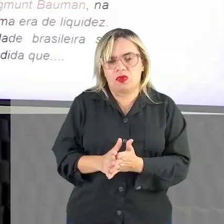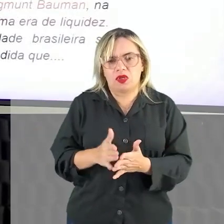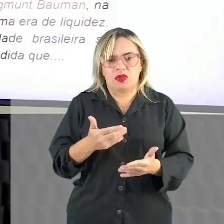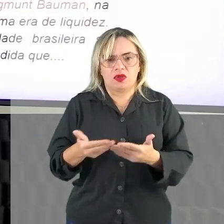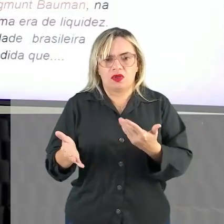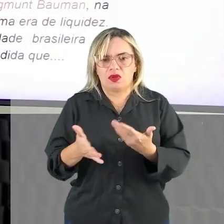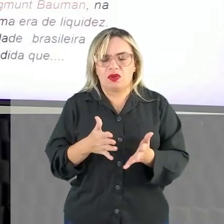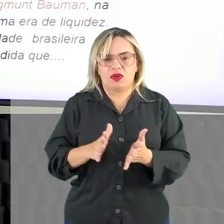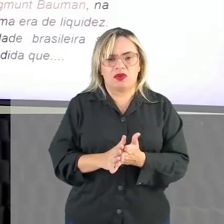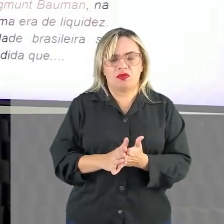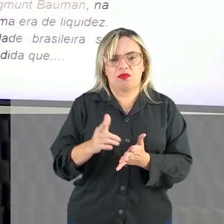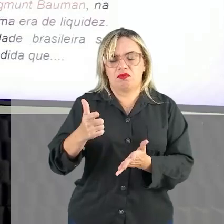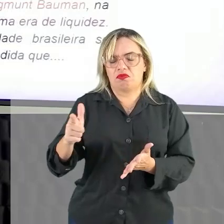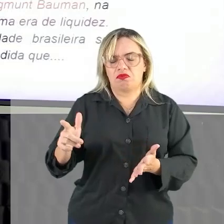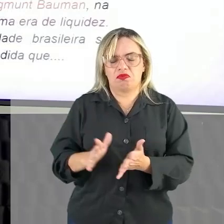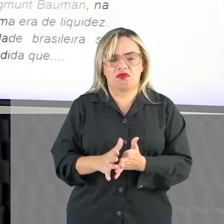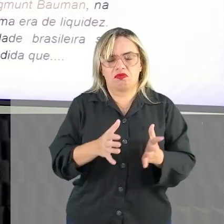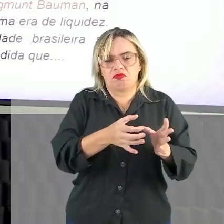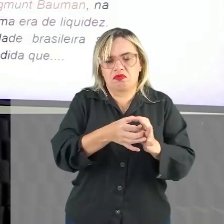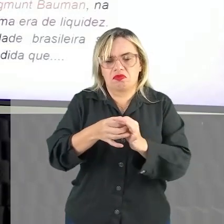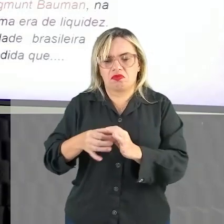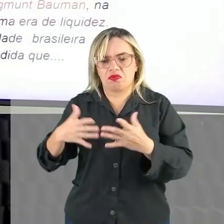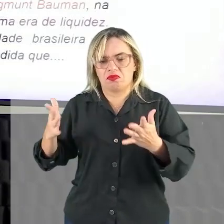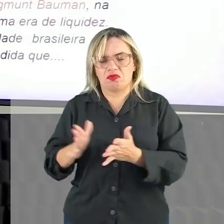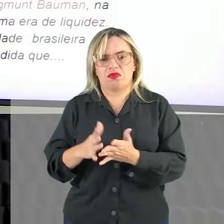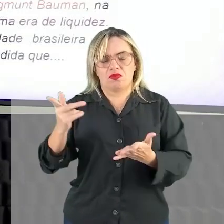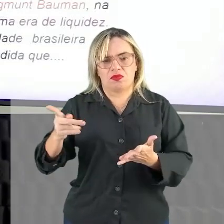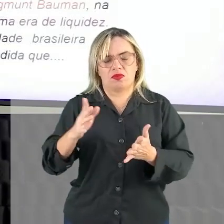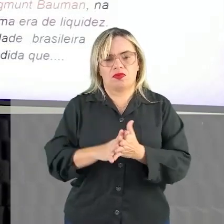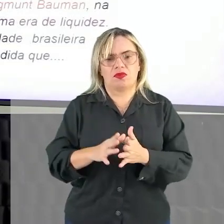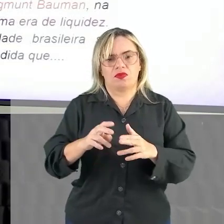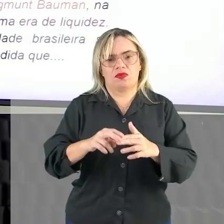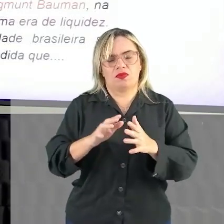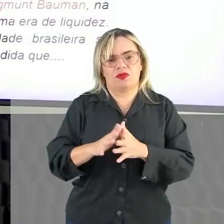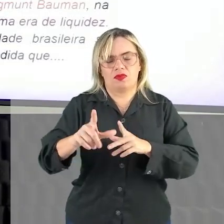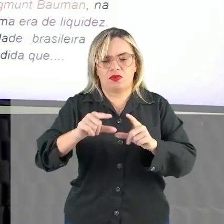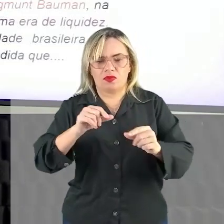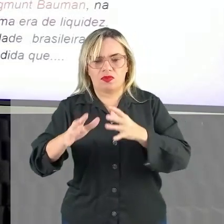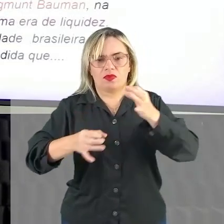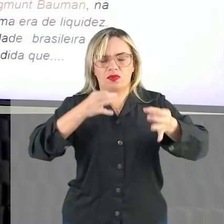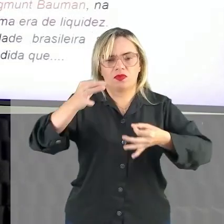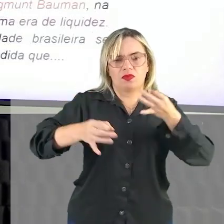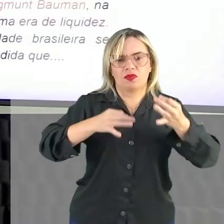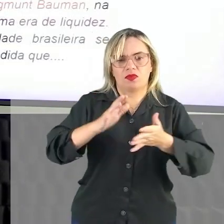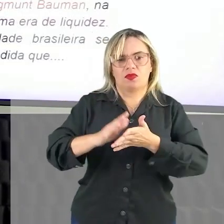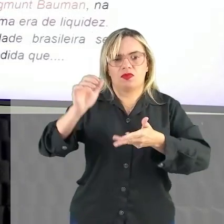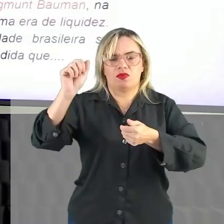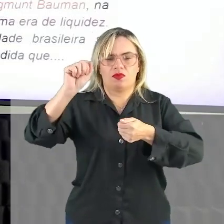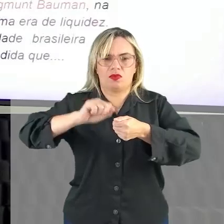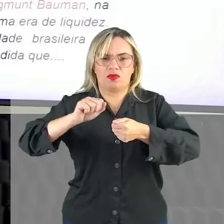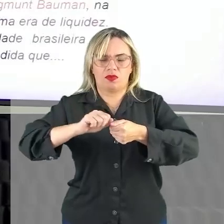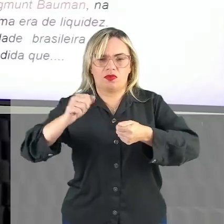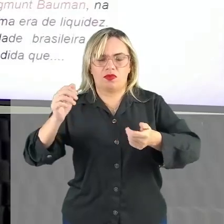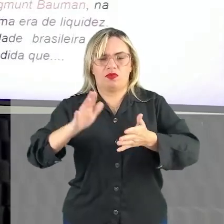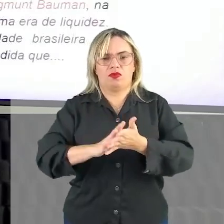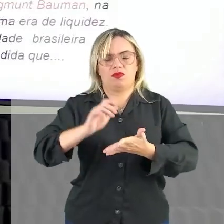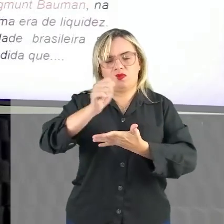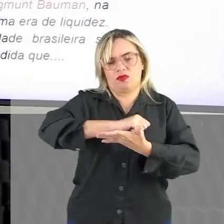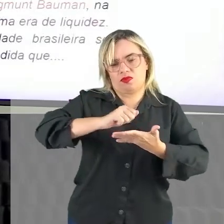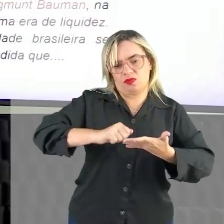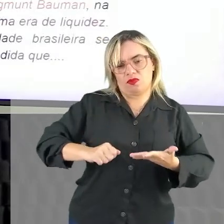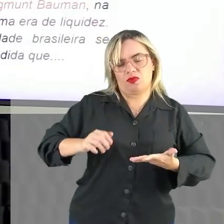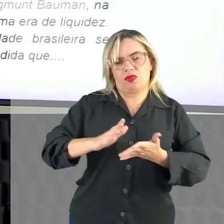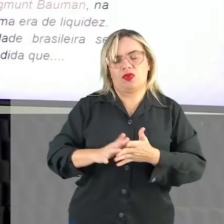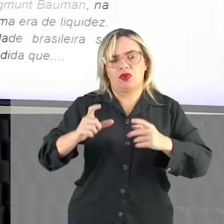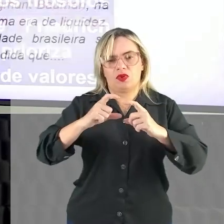terceira competência, que é a seleção de argumentos e a produtividade, ou seja, o que eu faço de produtivo com aquilo ali que eu